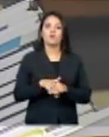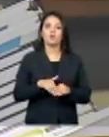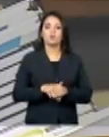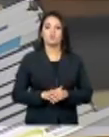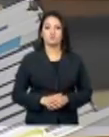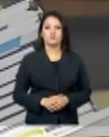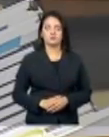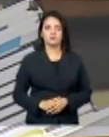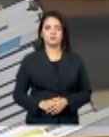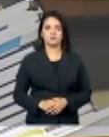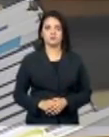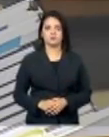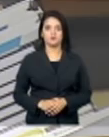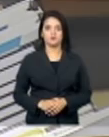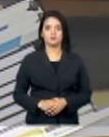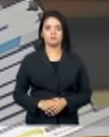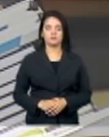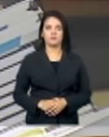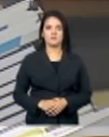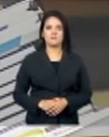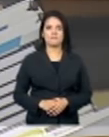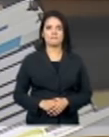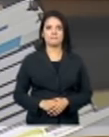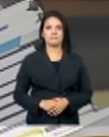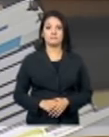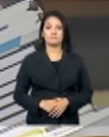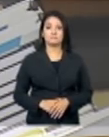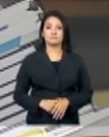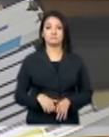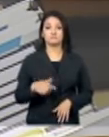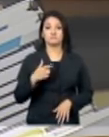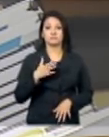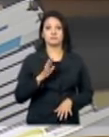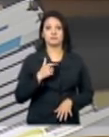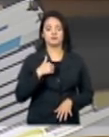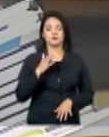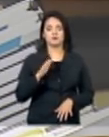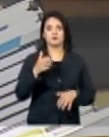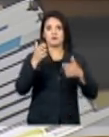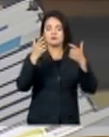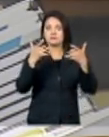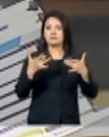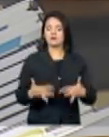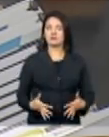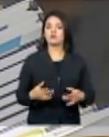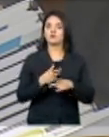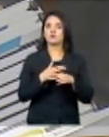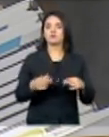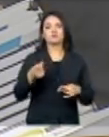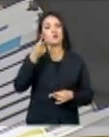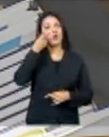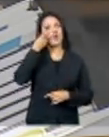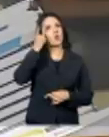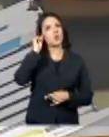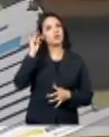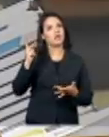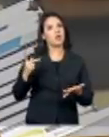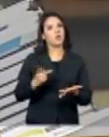esclareça se inicialmente um descompasso que houve na sessão de ontem enquanto